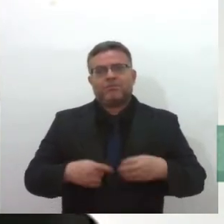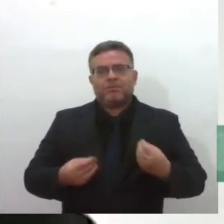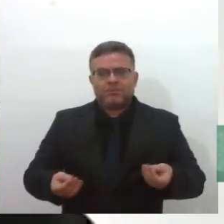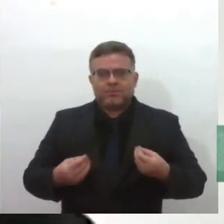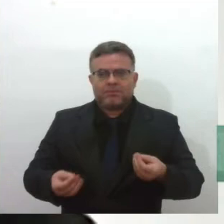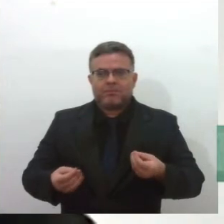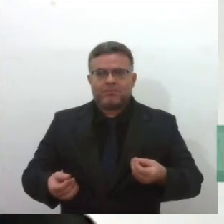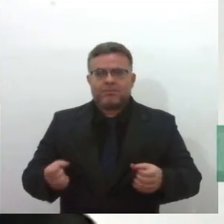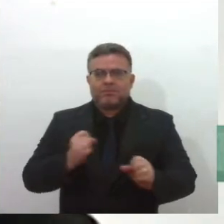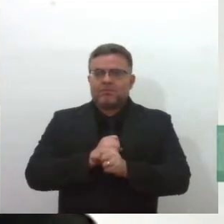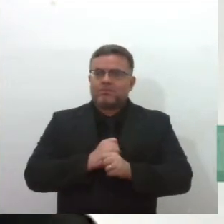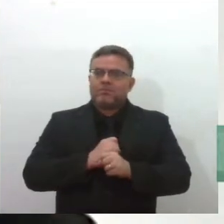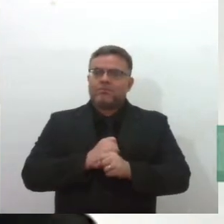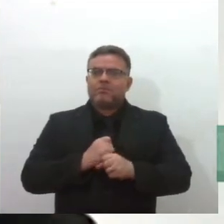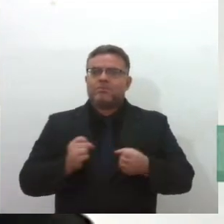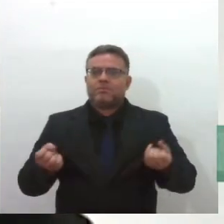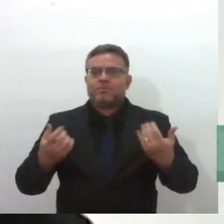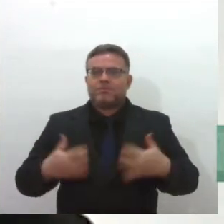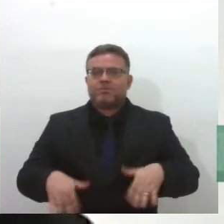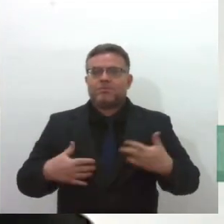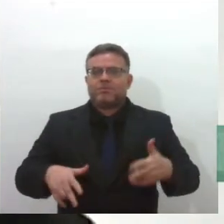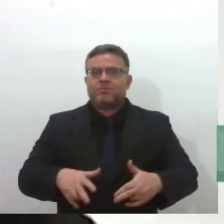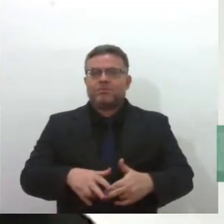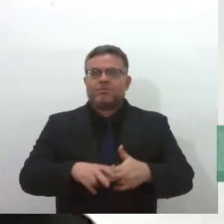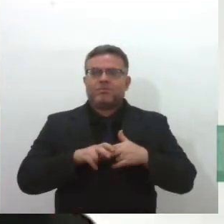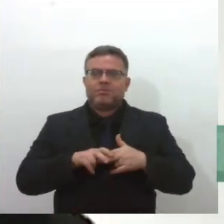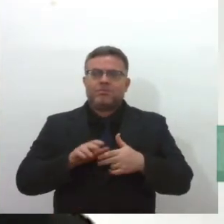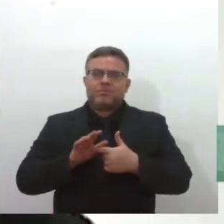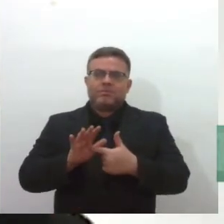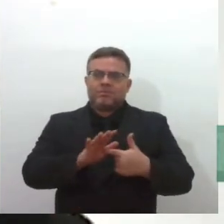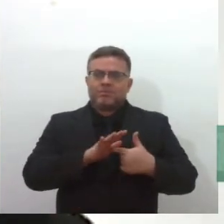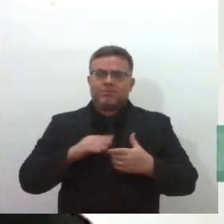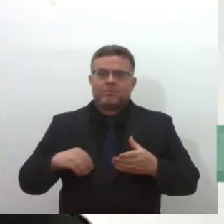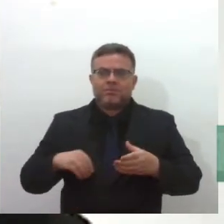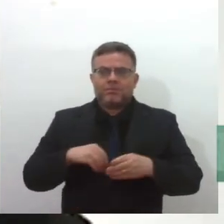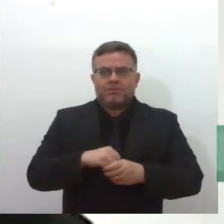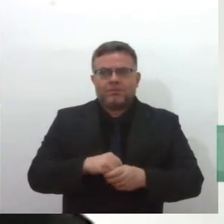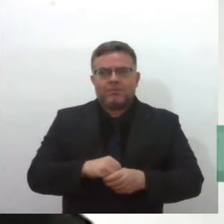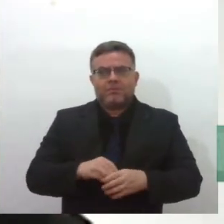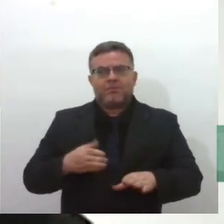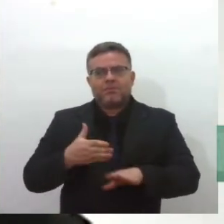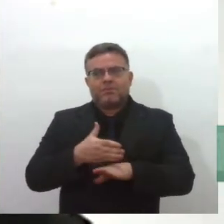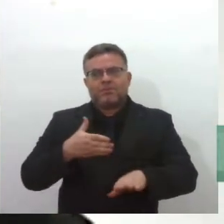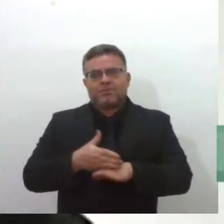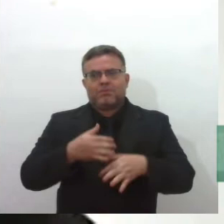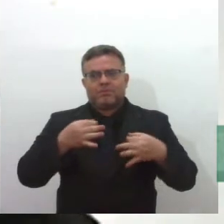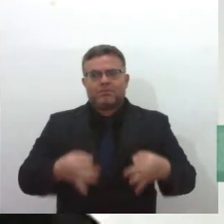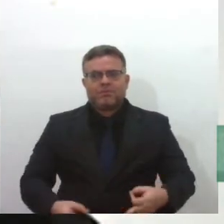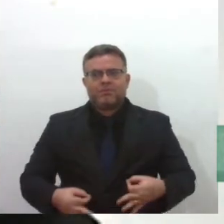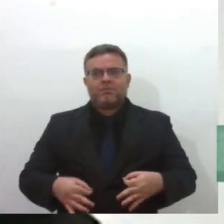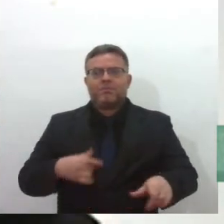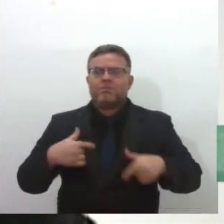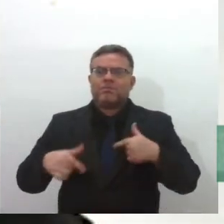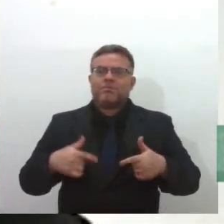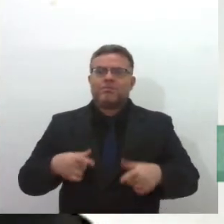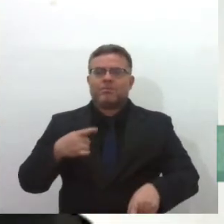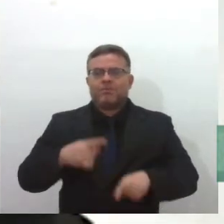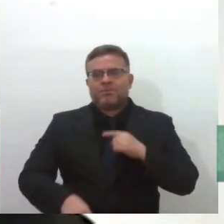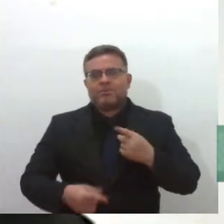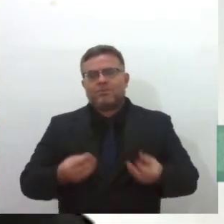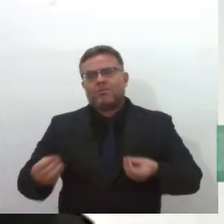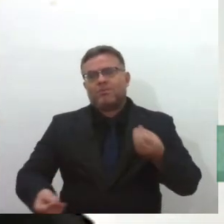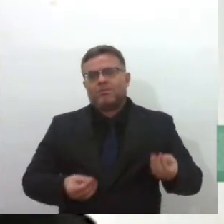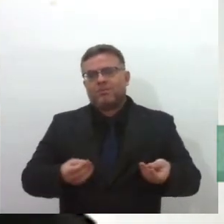grave, e é por isso que ela é incluída de maneira mais assertiva nessa alteração, o que não impede que o debate seja